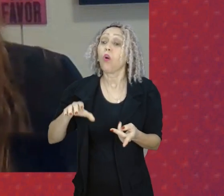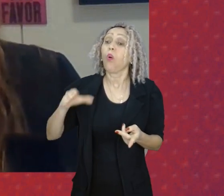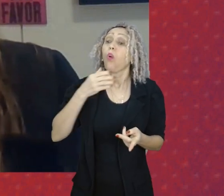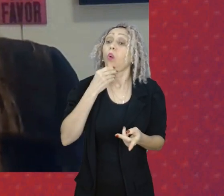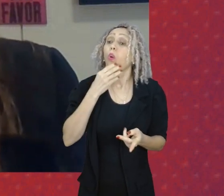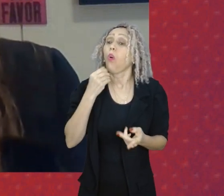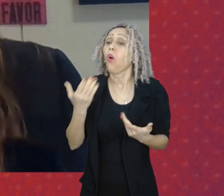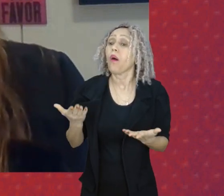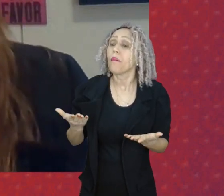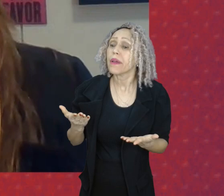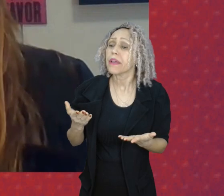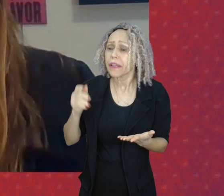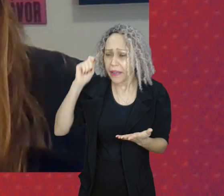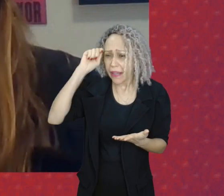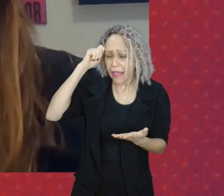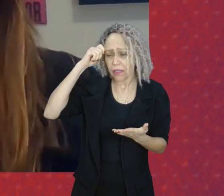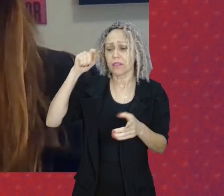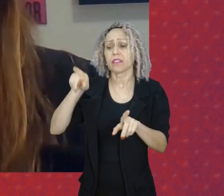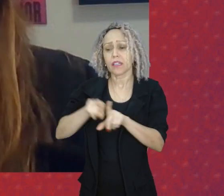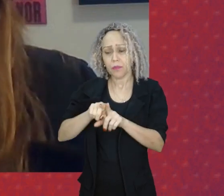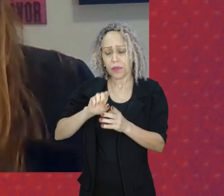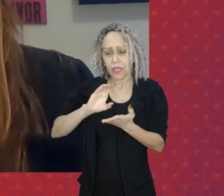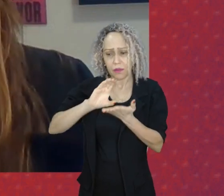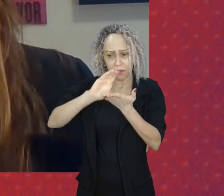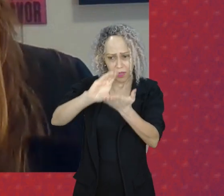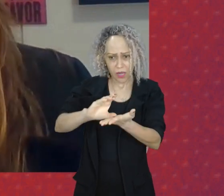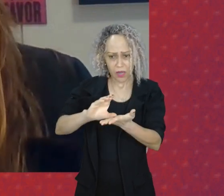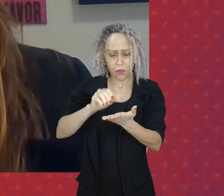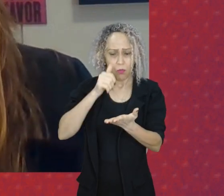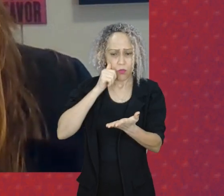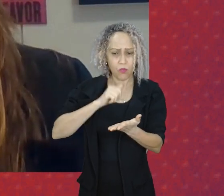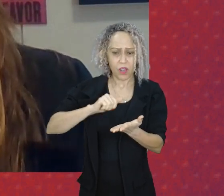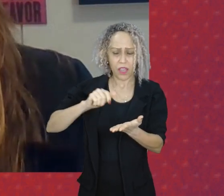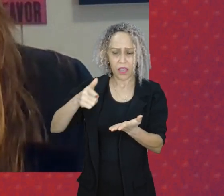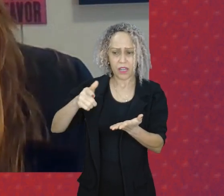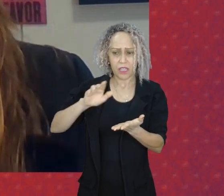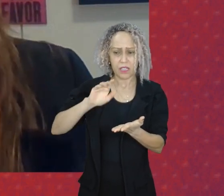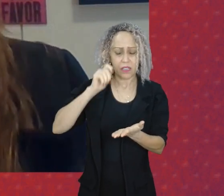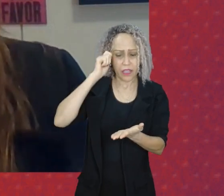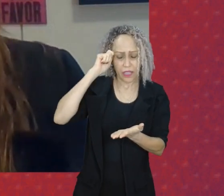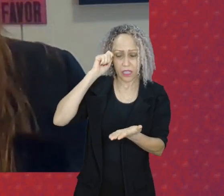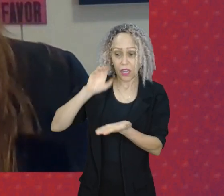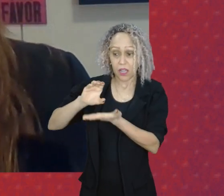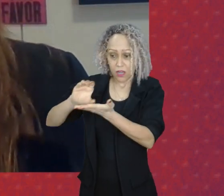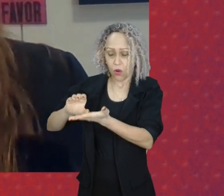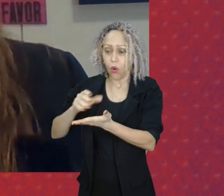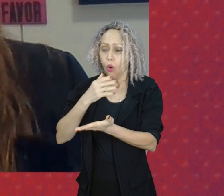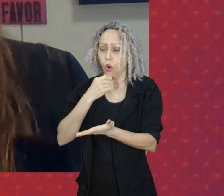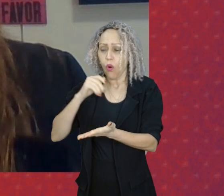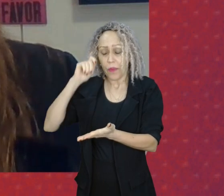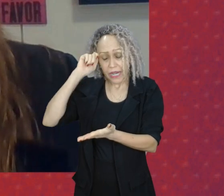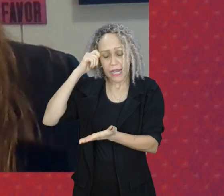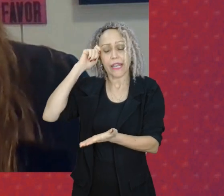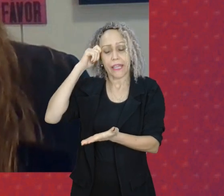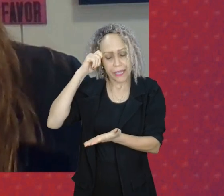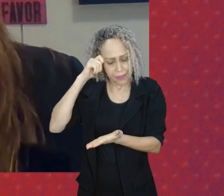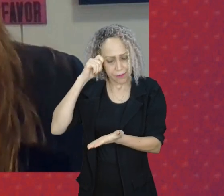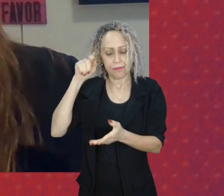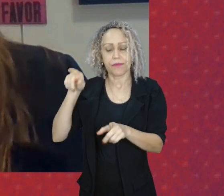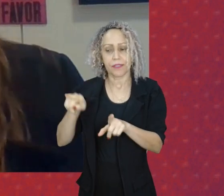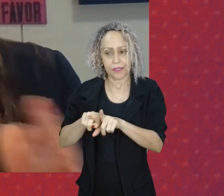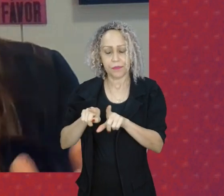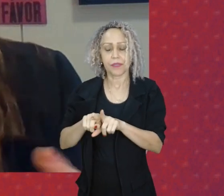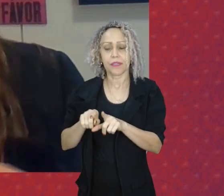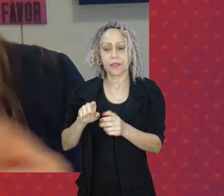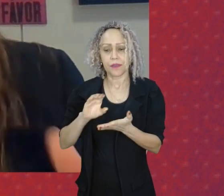como candidatos para separar um proporcional para as candidaturas de homens negros, né? Depois eu posso até disponibilizar aqui um